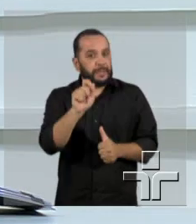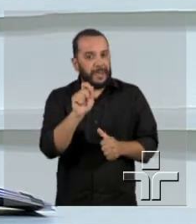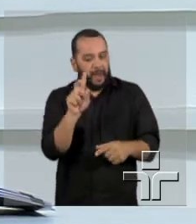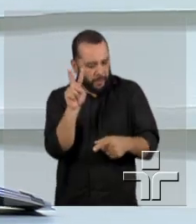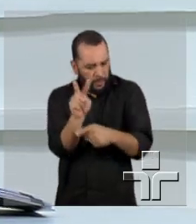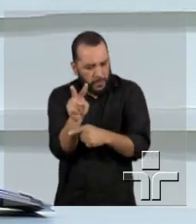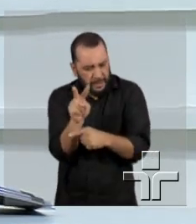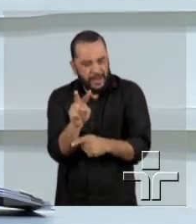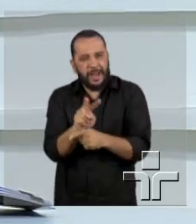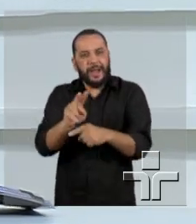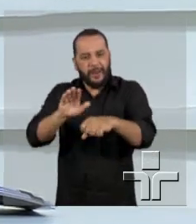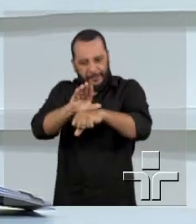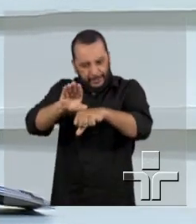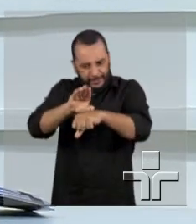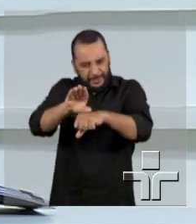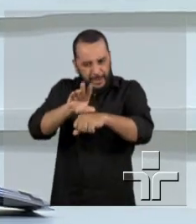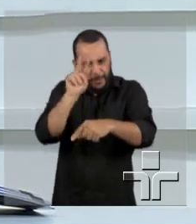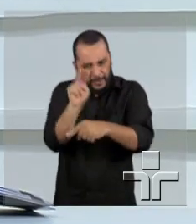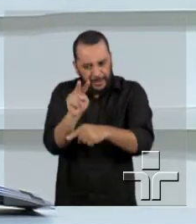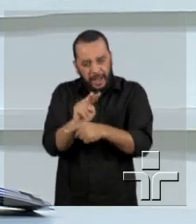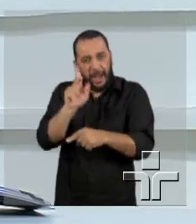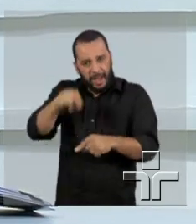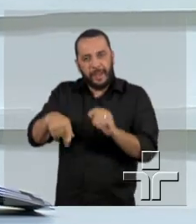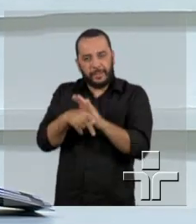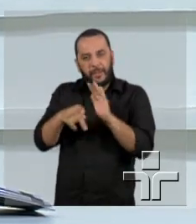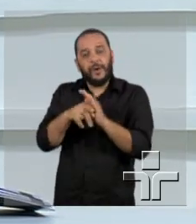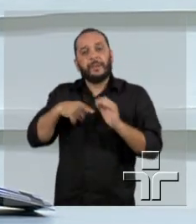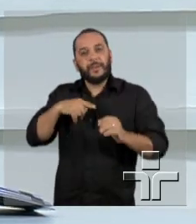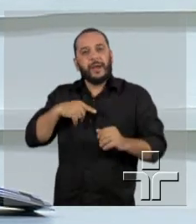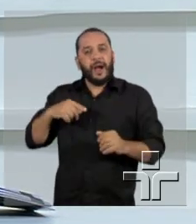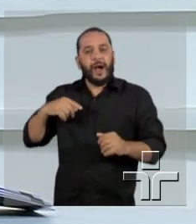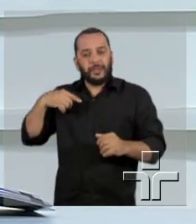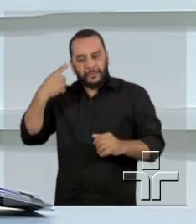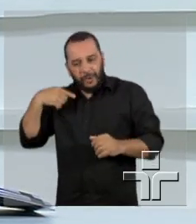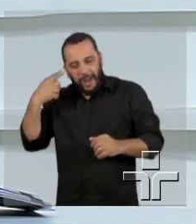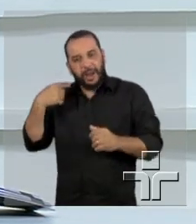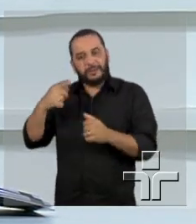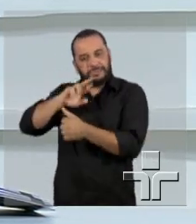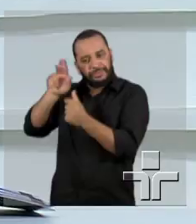cuidar da Constituição, que seria a Advocacia Geral da União e tal, não cuida.